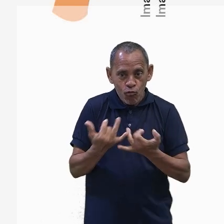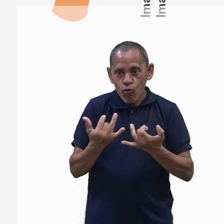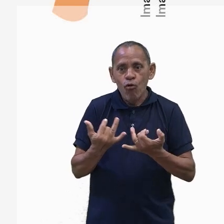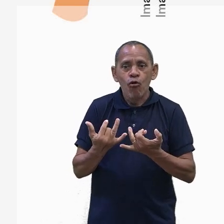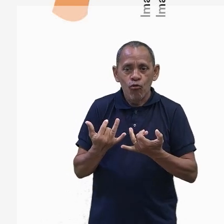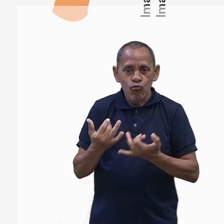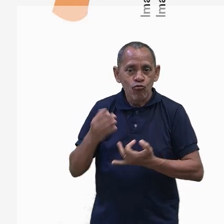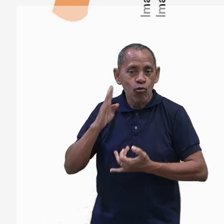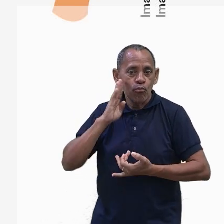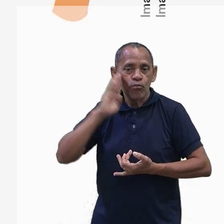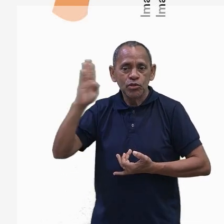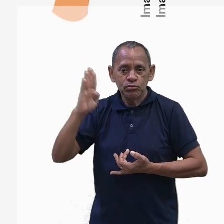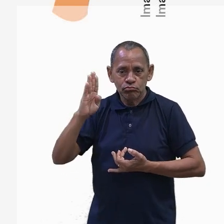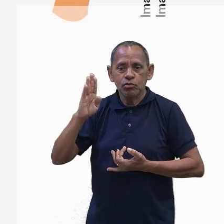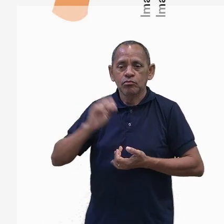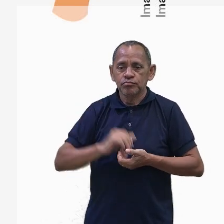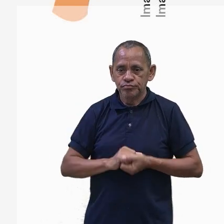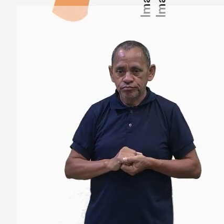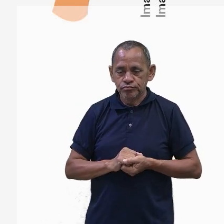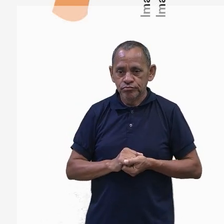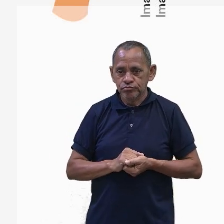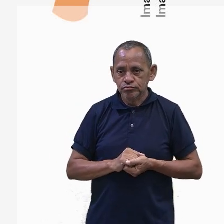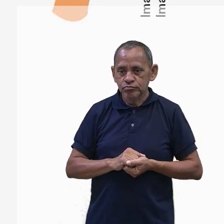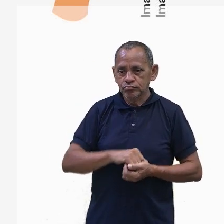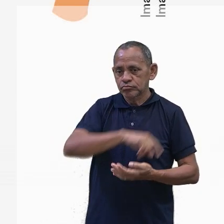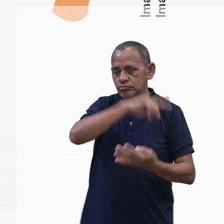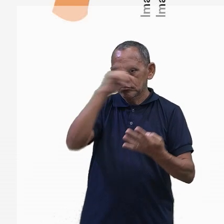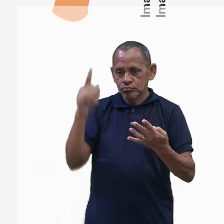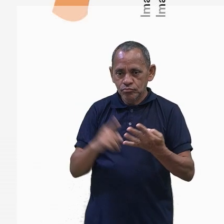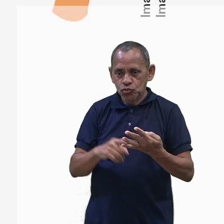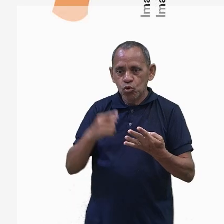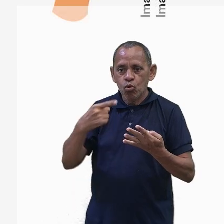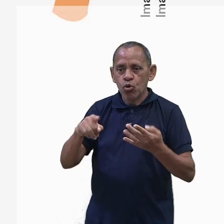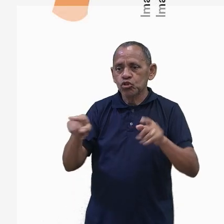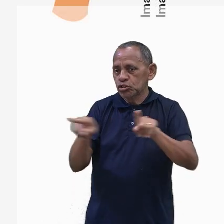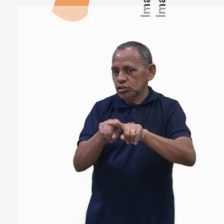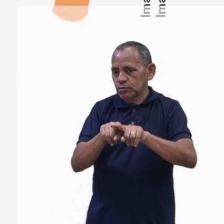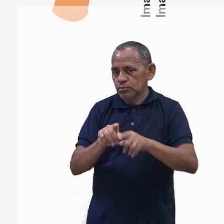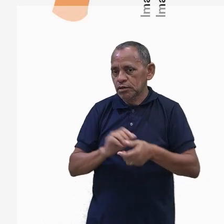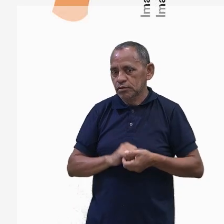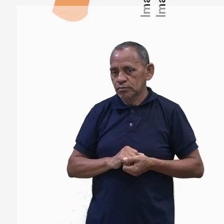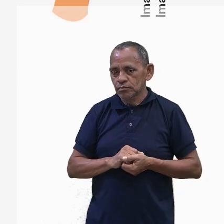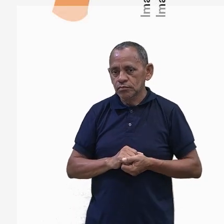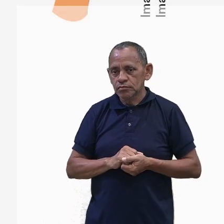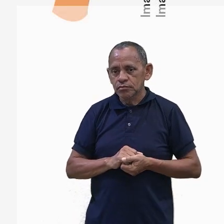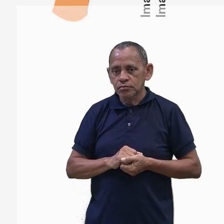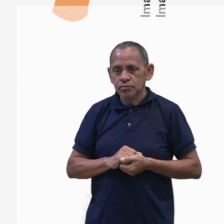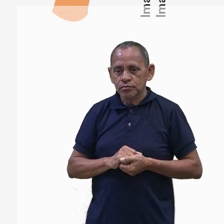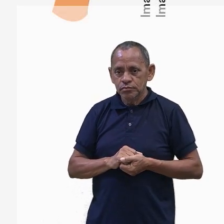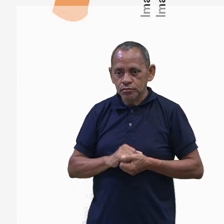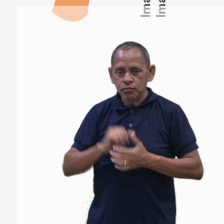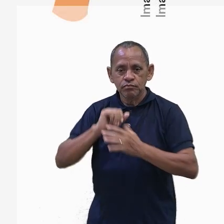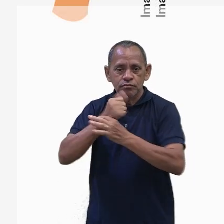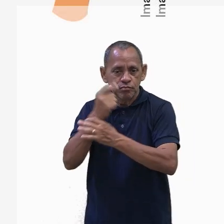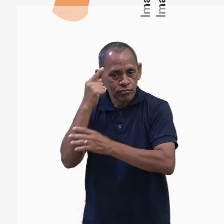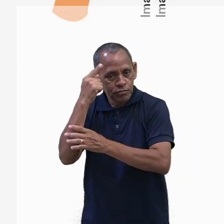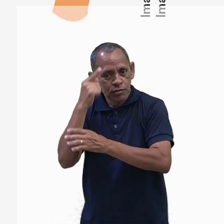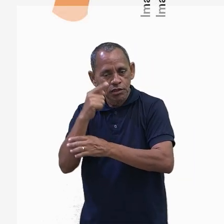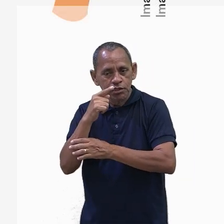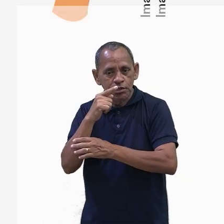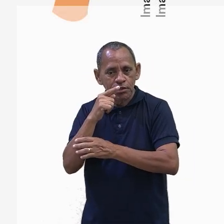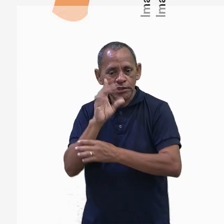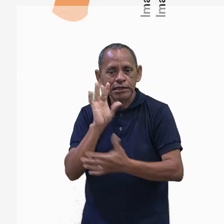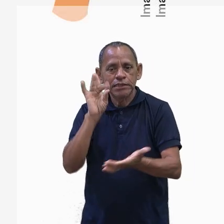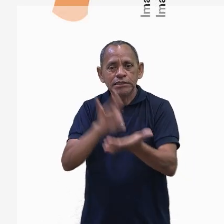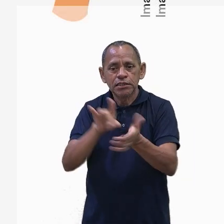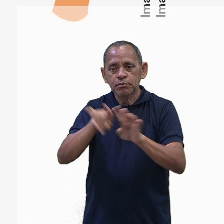primordial. Parmênides, né, que é um filósofo que nós vamos trabalhar daqui a pouquinho mais, ele defendia a ideia de que a realidade ela é única,